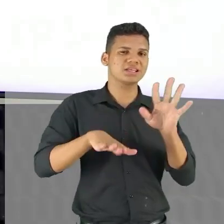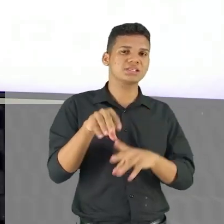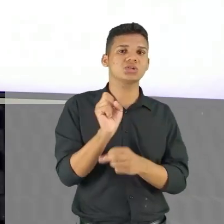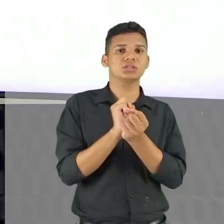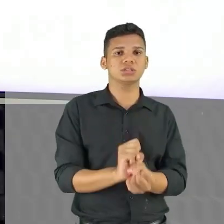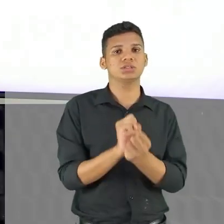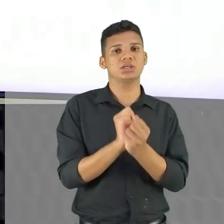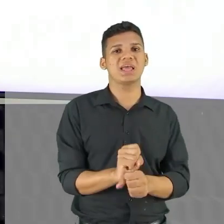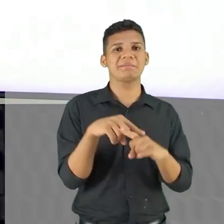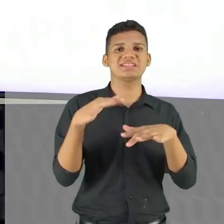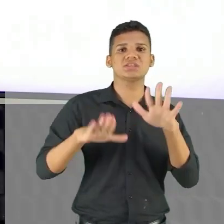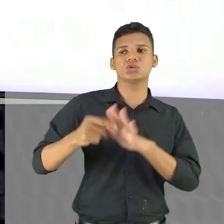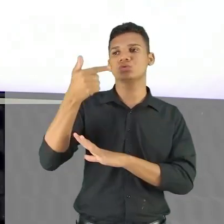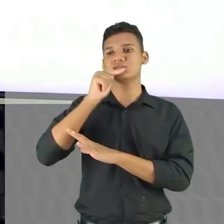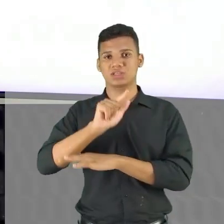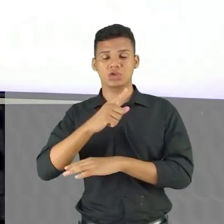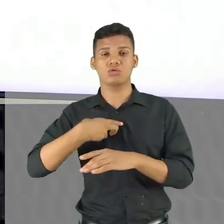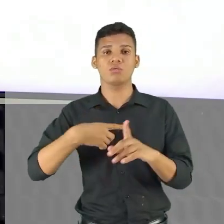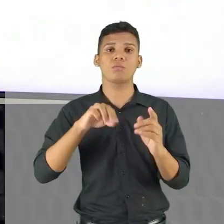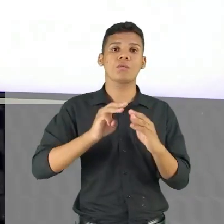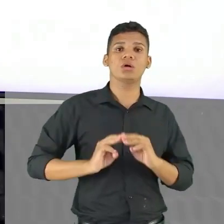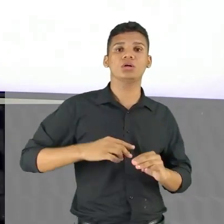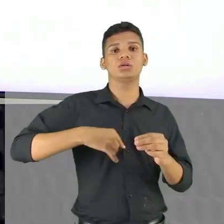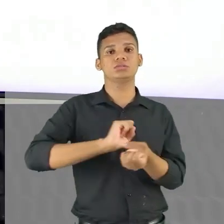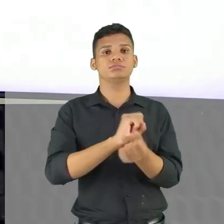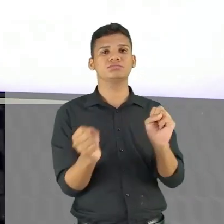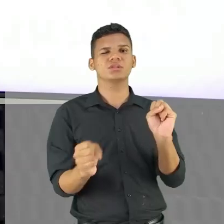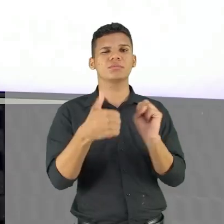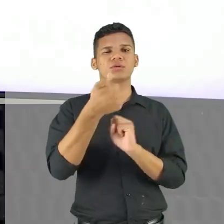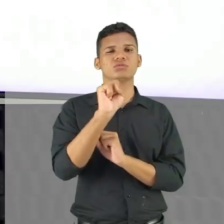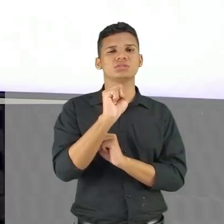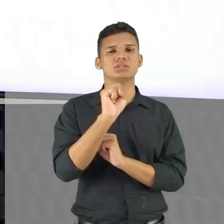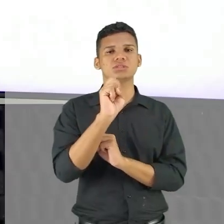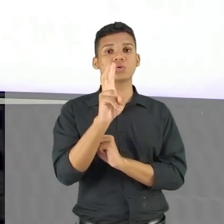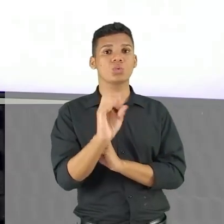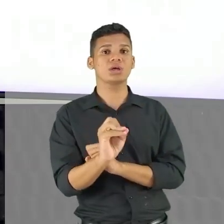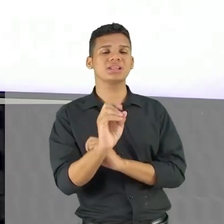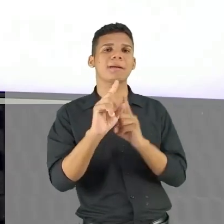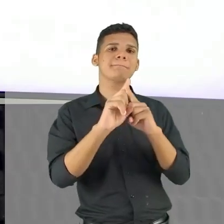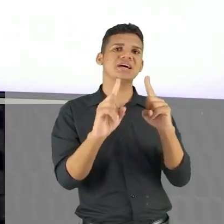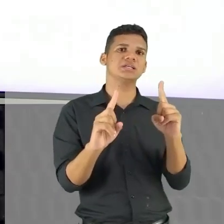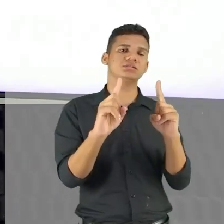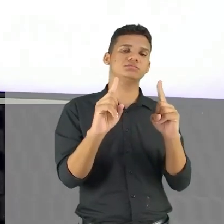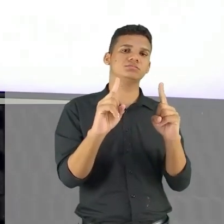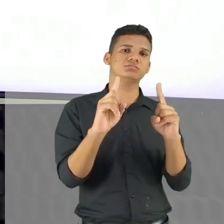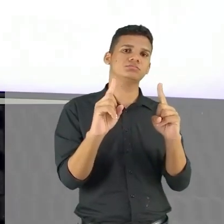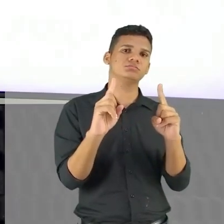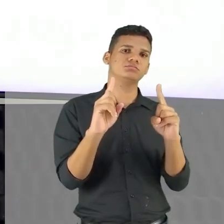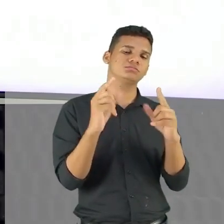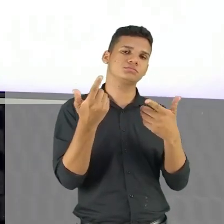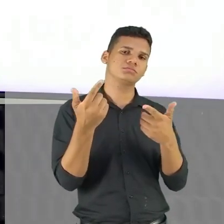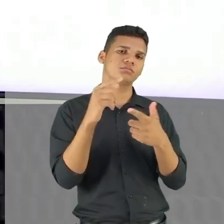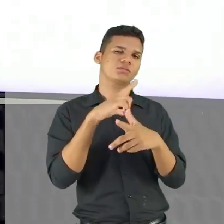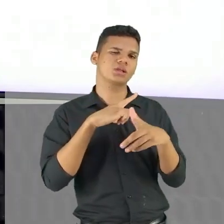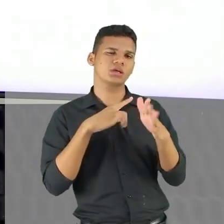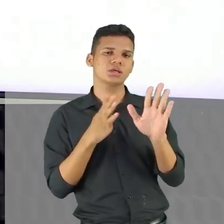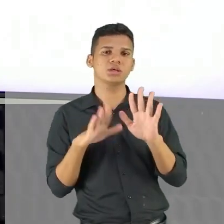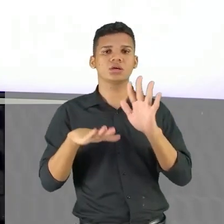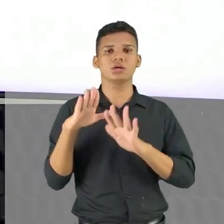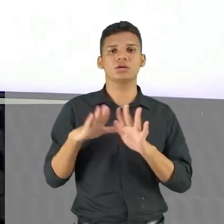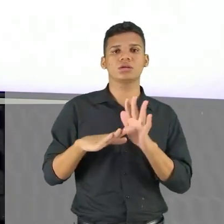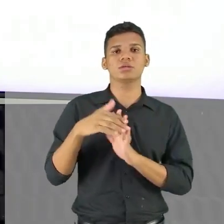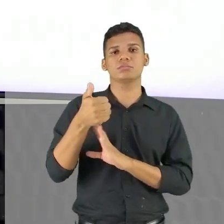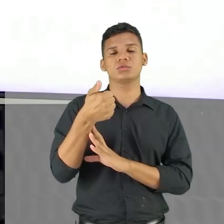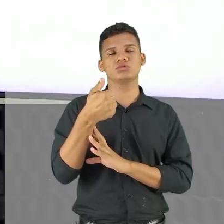que conquistavam a liberdade. Tá? Eu estou falando de 1850, finalzinho, aliás, segunda metade, entrando na segunda metade